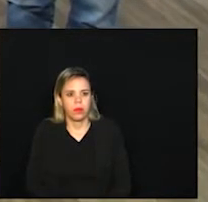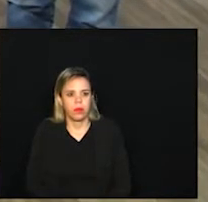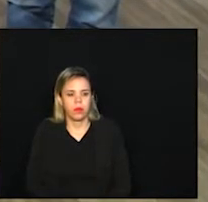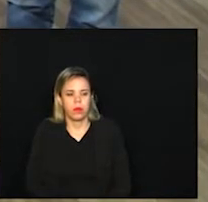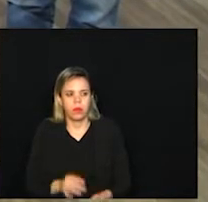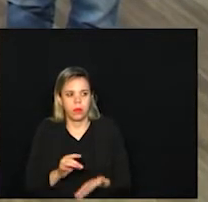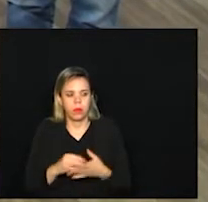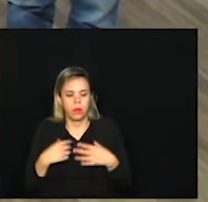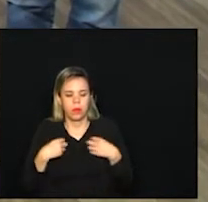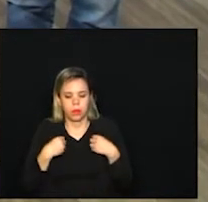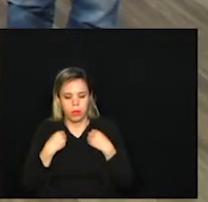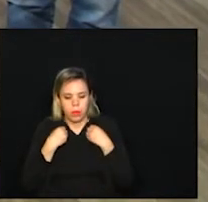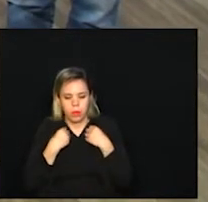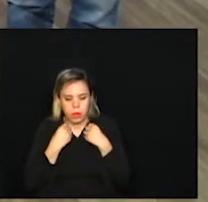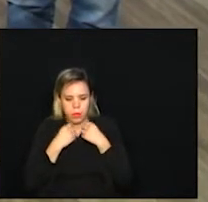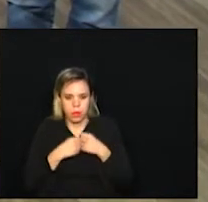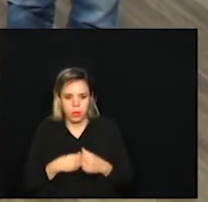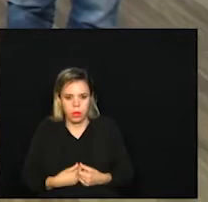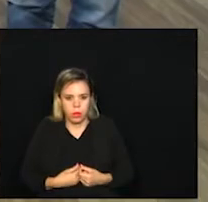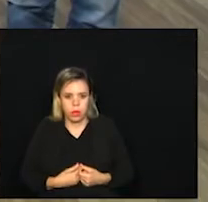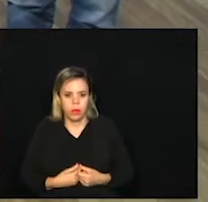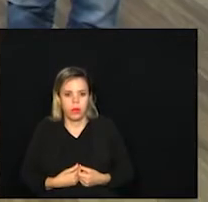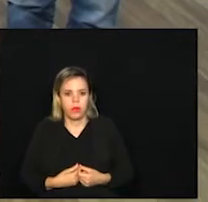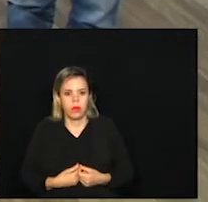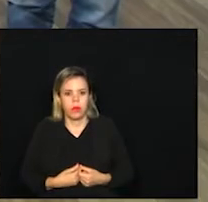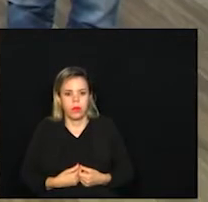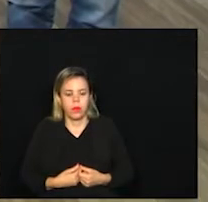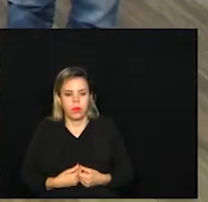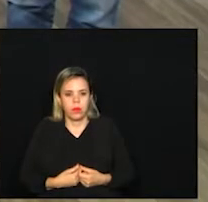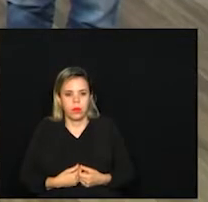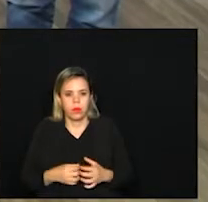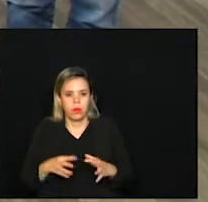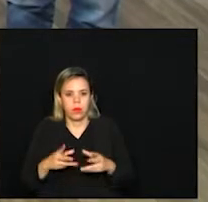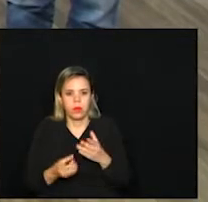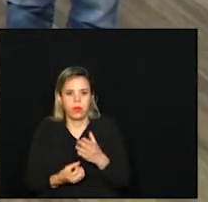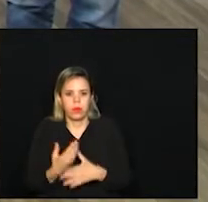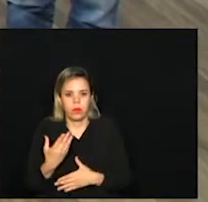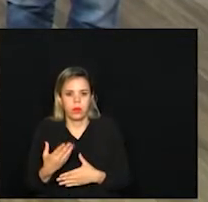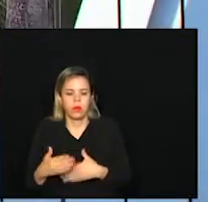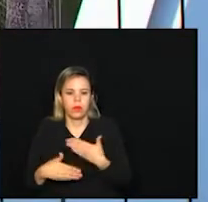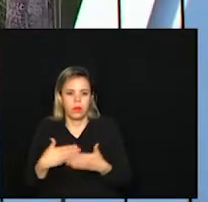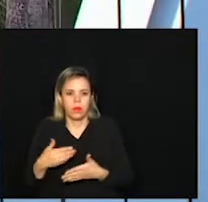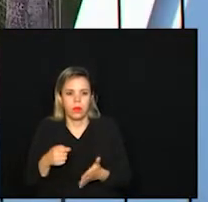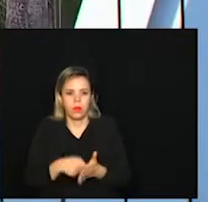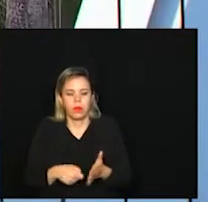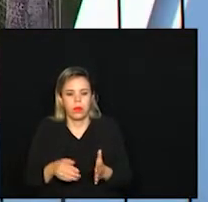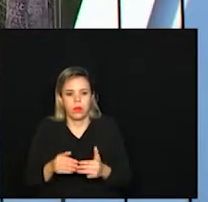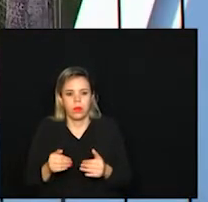concreta né que é de que o tudo que veio para o